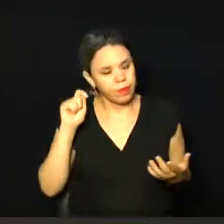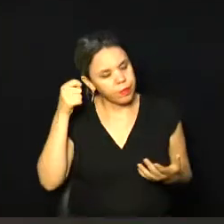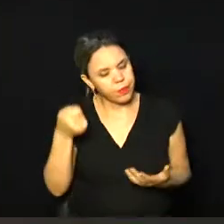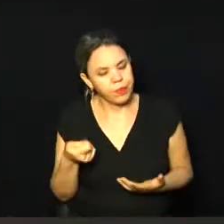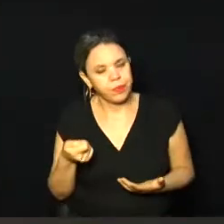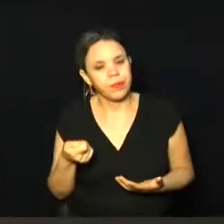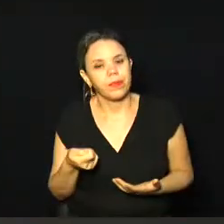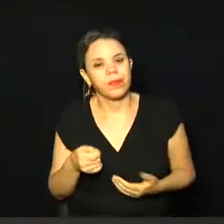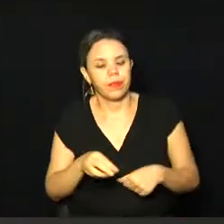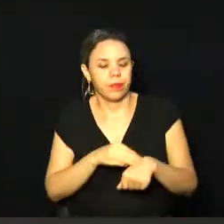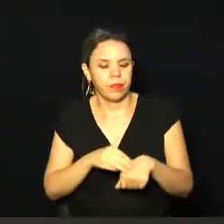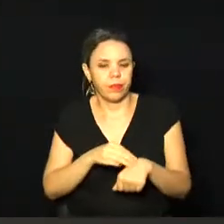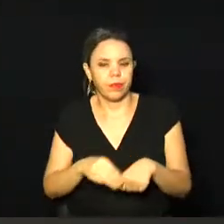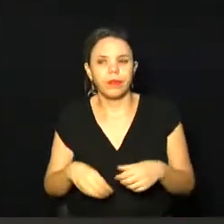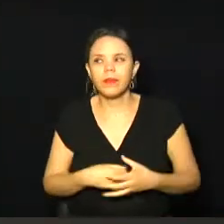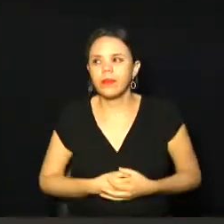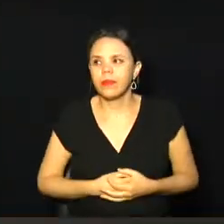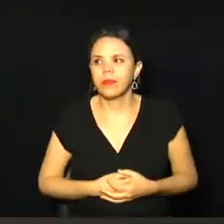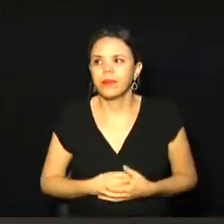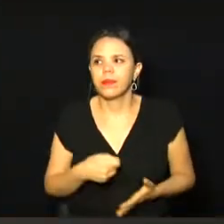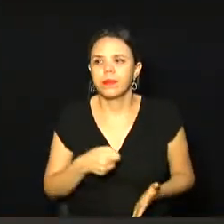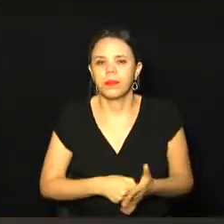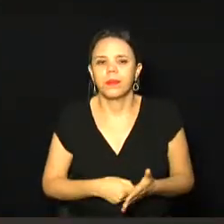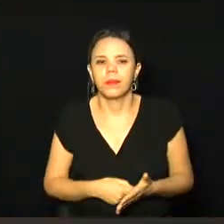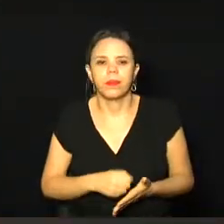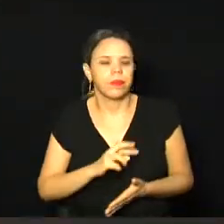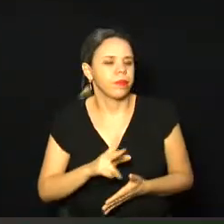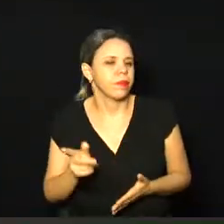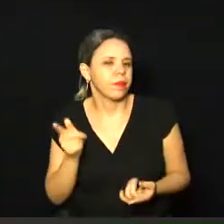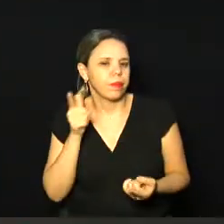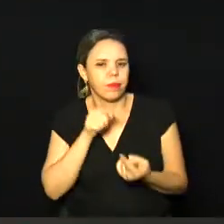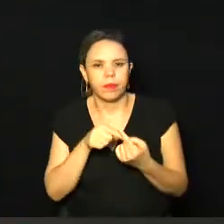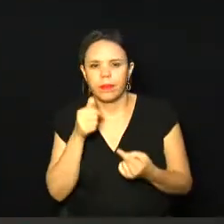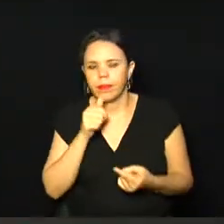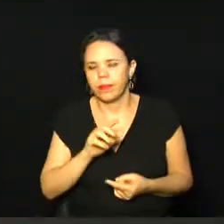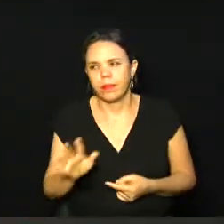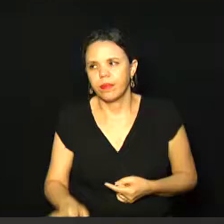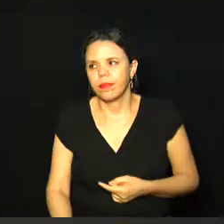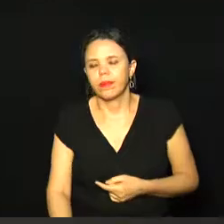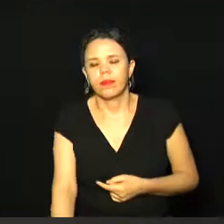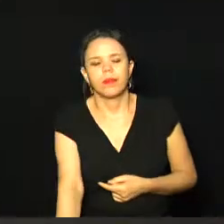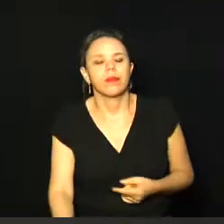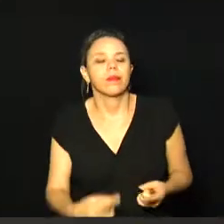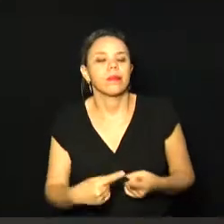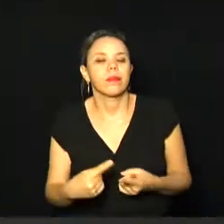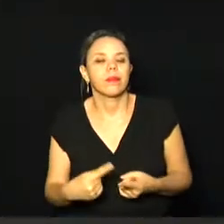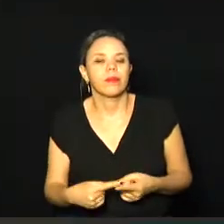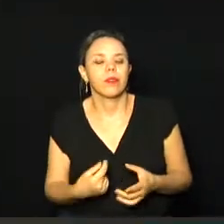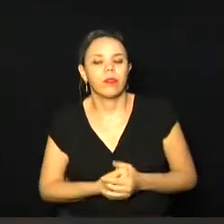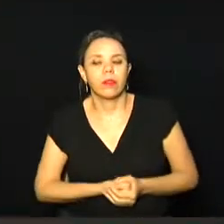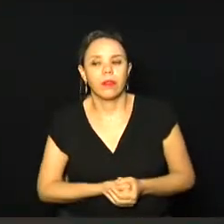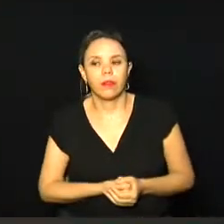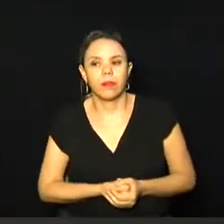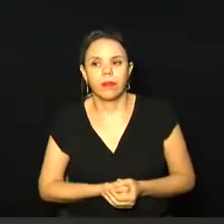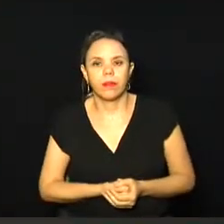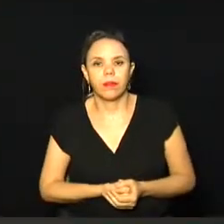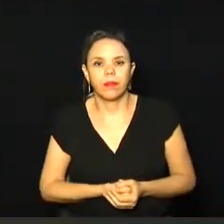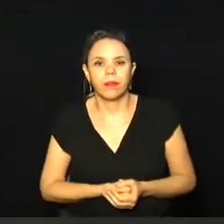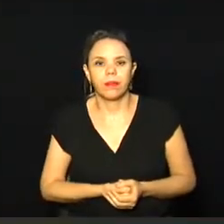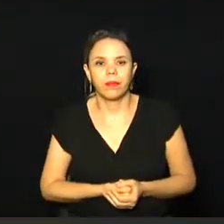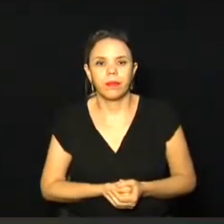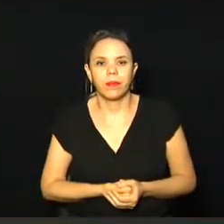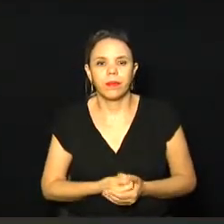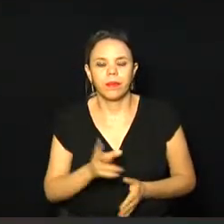e pardas. As políticas públicas não estão alcançando essas mulheres. E por quê? Dessa forma, ao